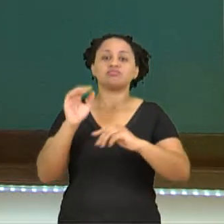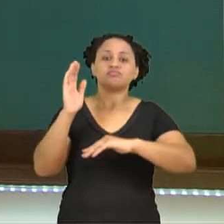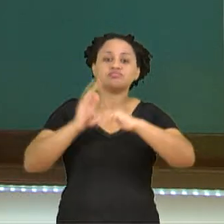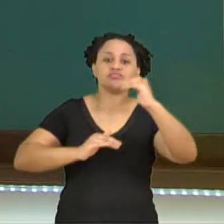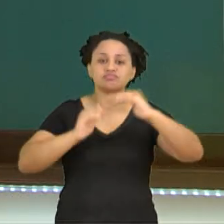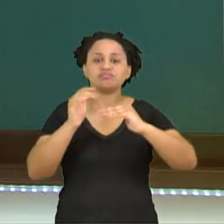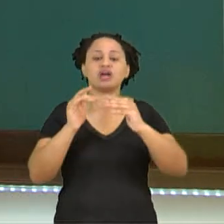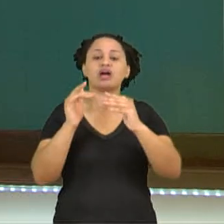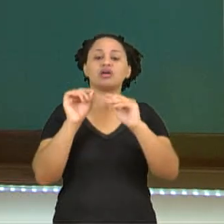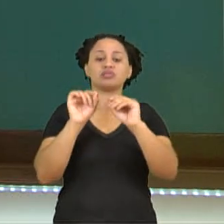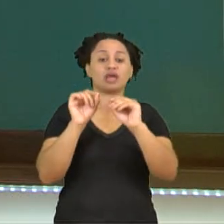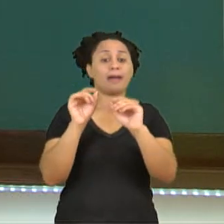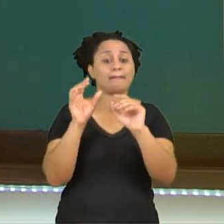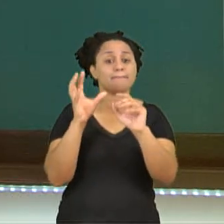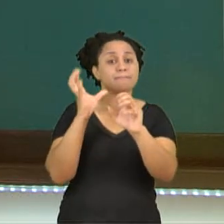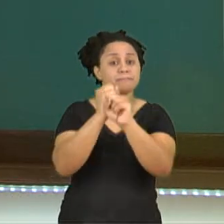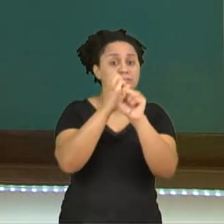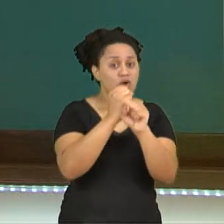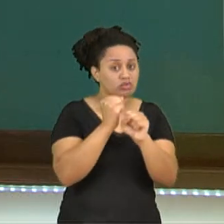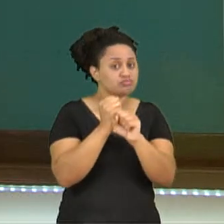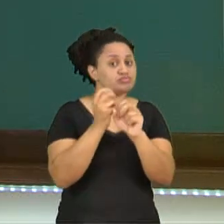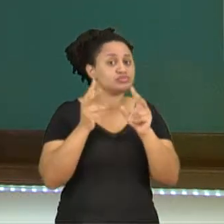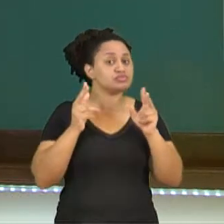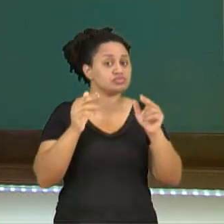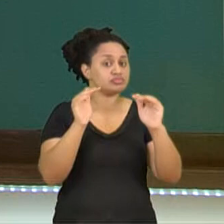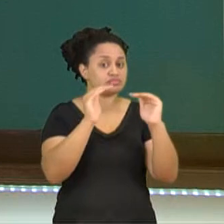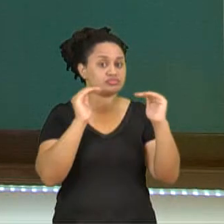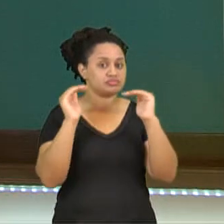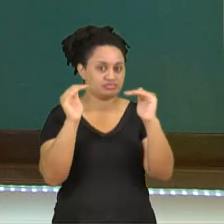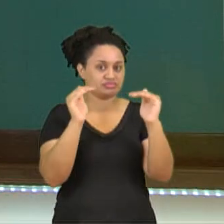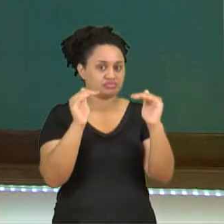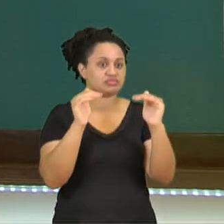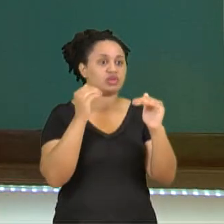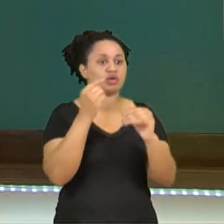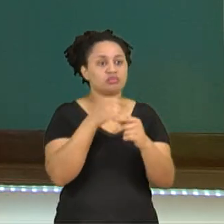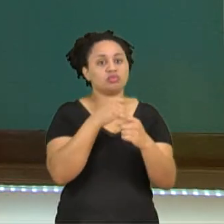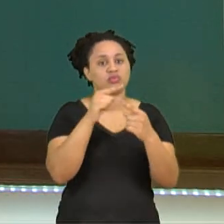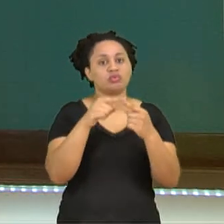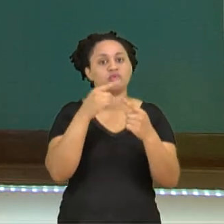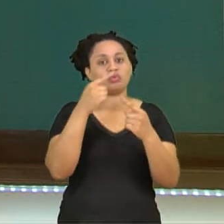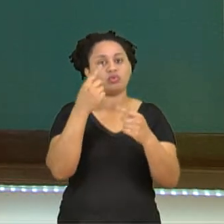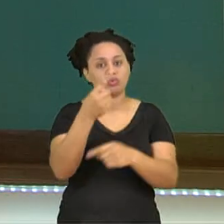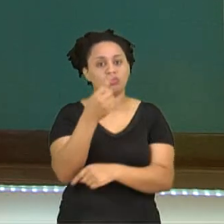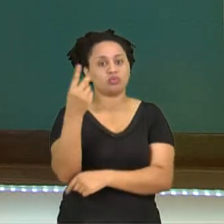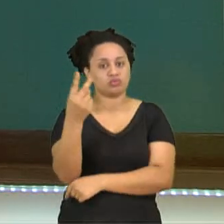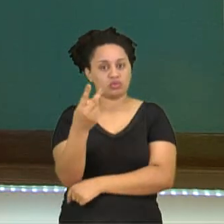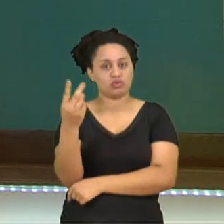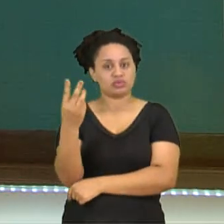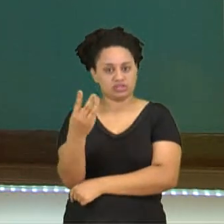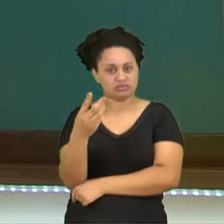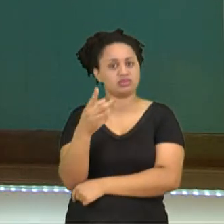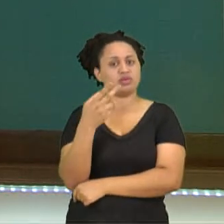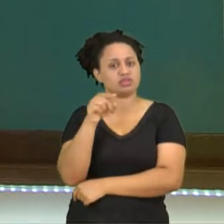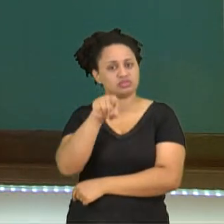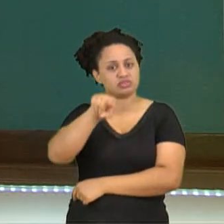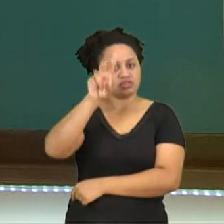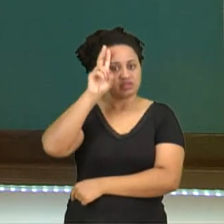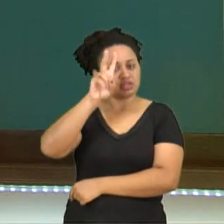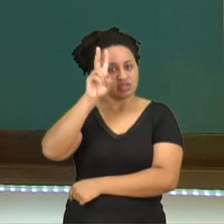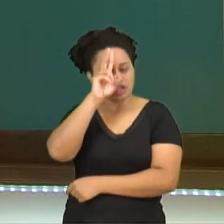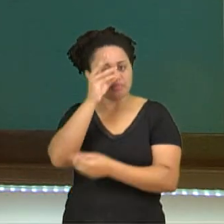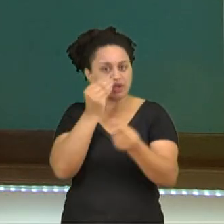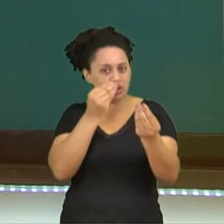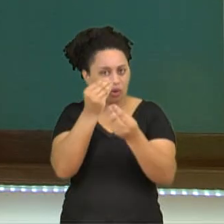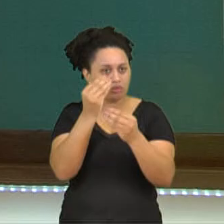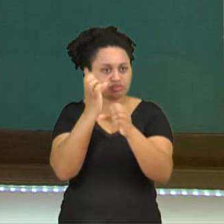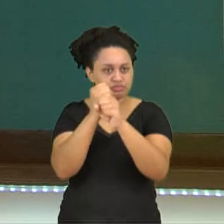praticamente a mesma pontuação. Pontuações 1, 2 e 3. Acho que vocês lembram muito bem essas pontuações, não